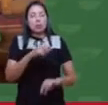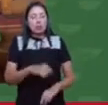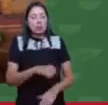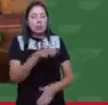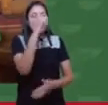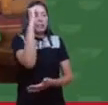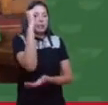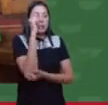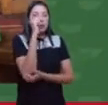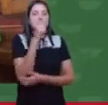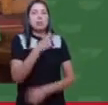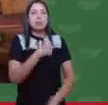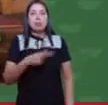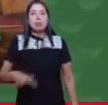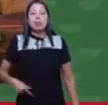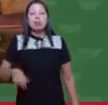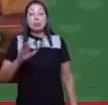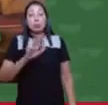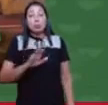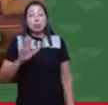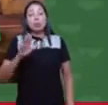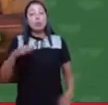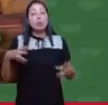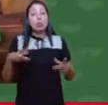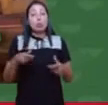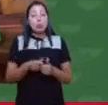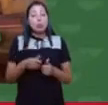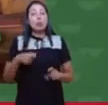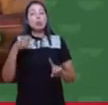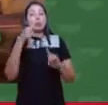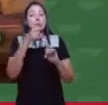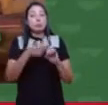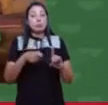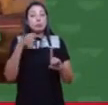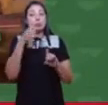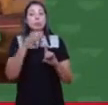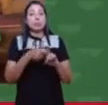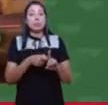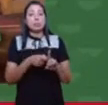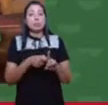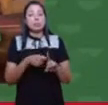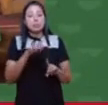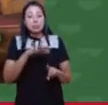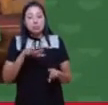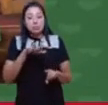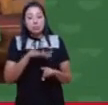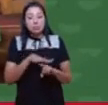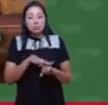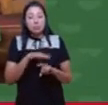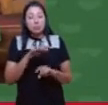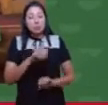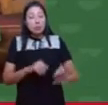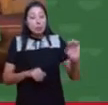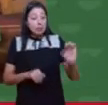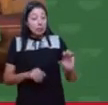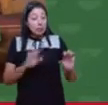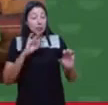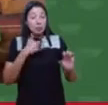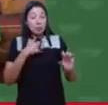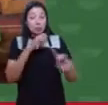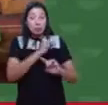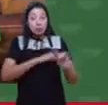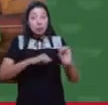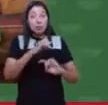resistência do presidente Lula e de toda a militância dos setores de esquerda da nossa